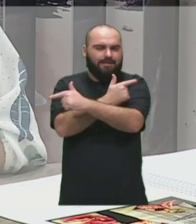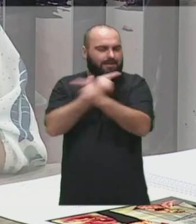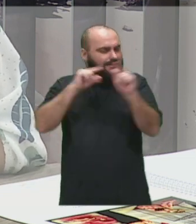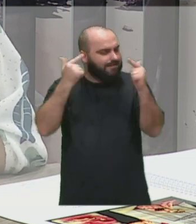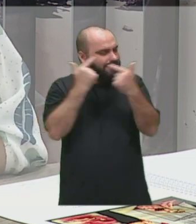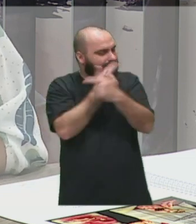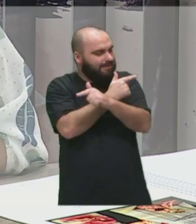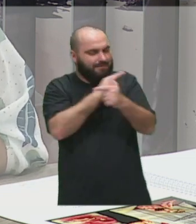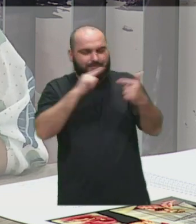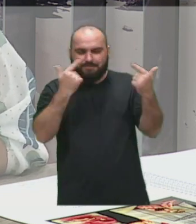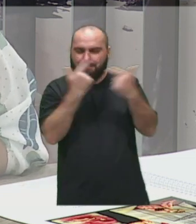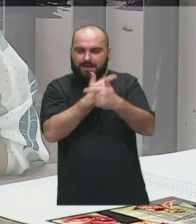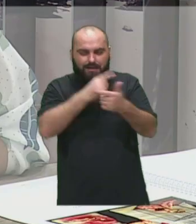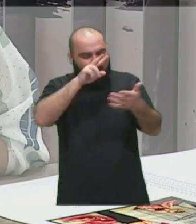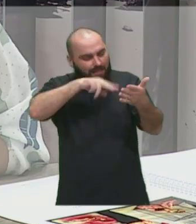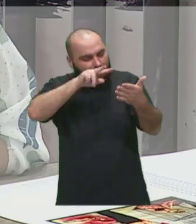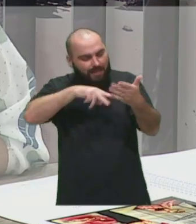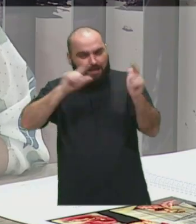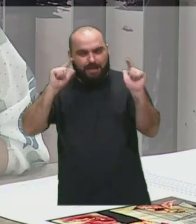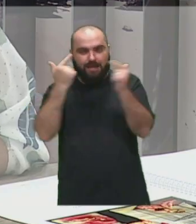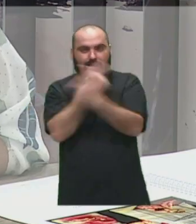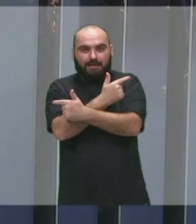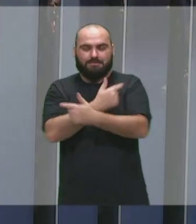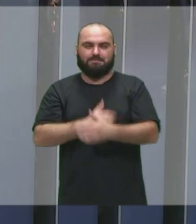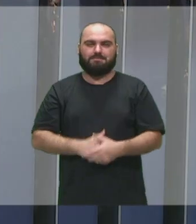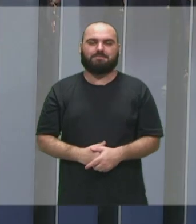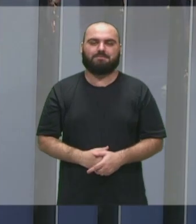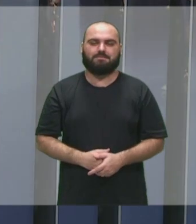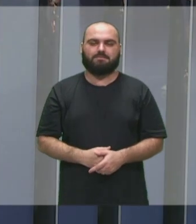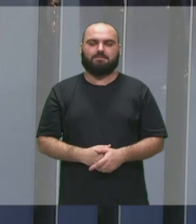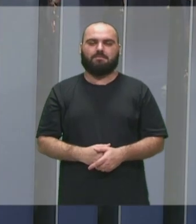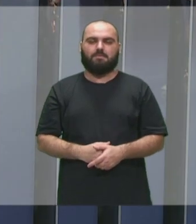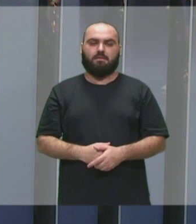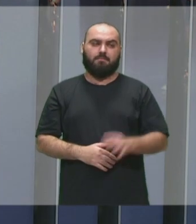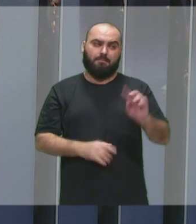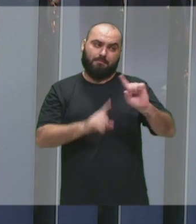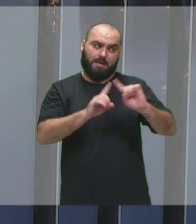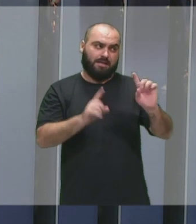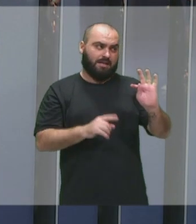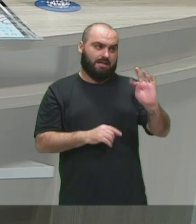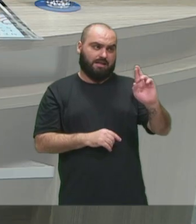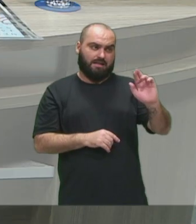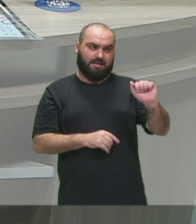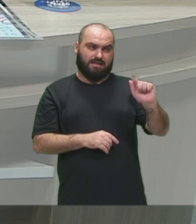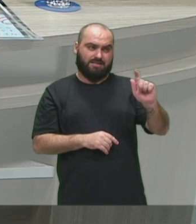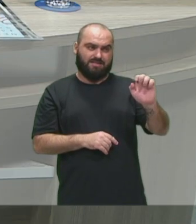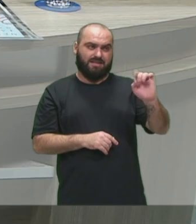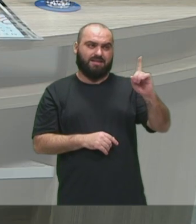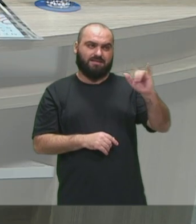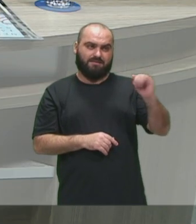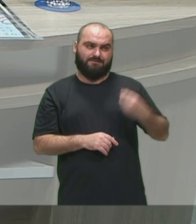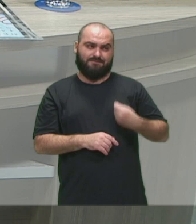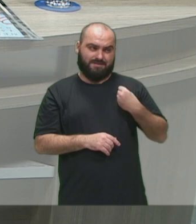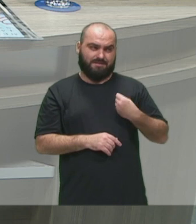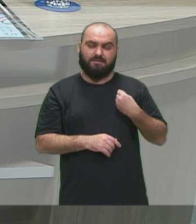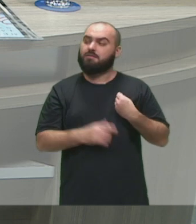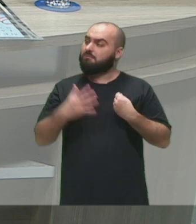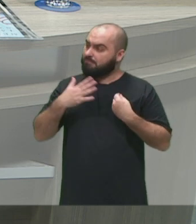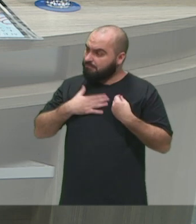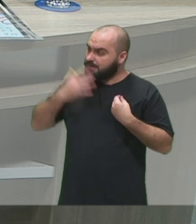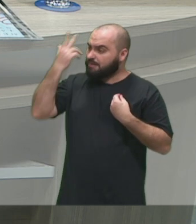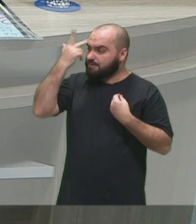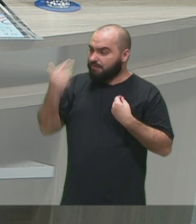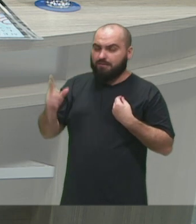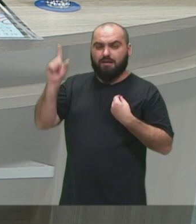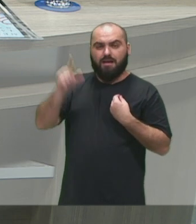histórias engraçadas, que te levam a risos. Mas isso, a tragédia também faz parte da vida, né? Sim, e a minha história é a tragédia, é a